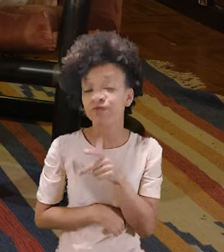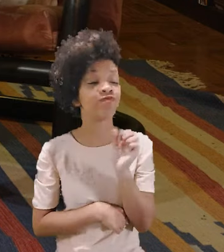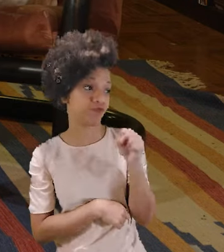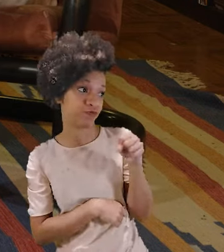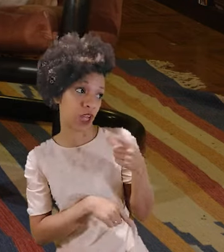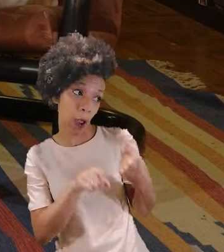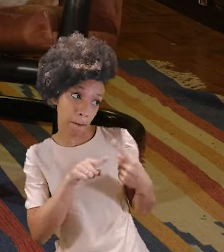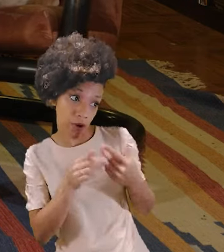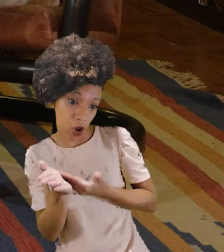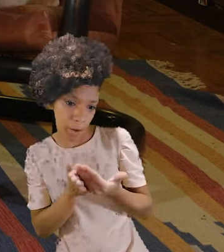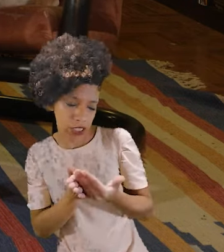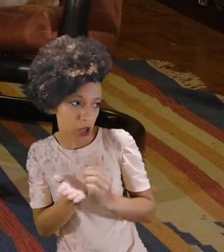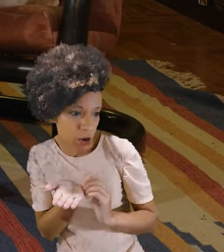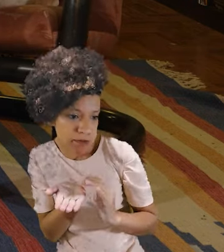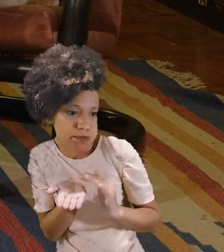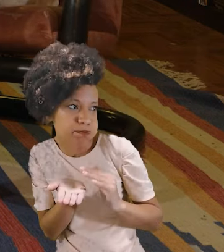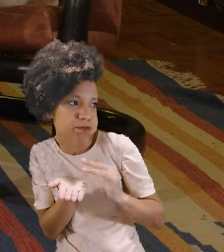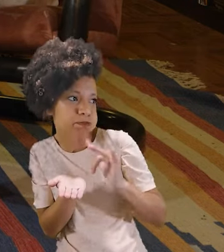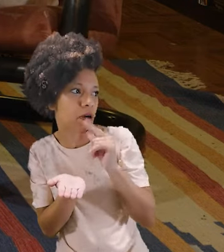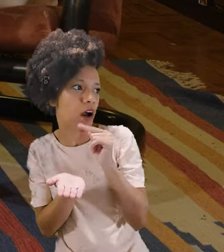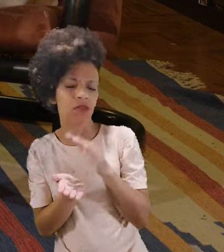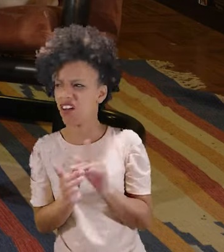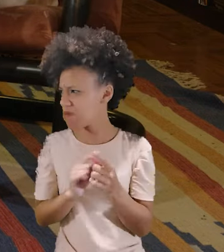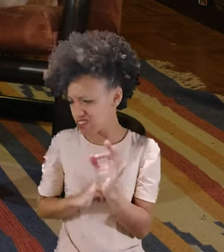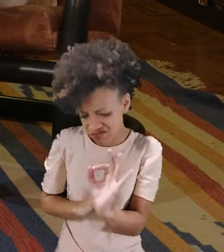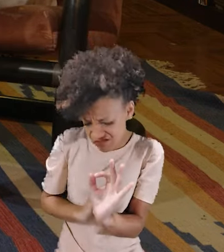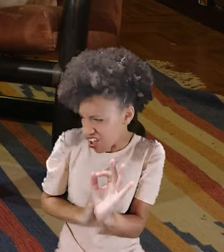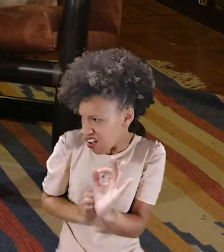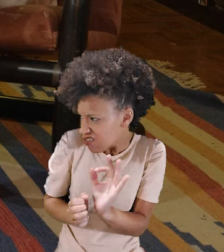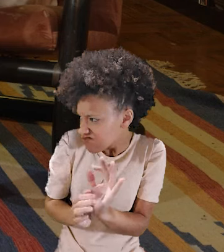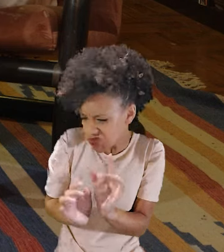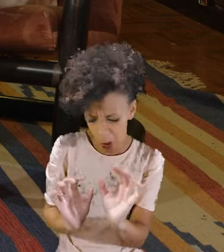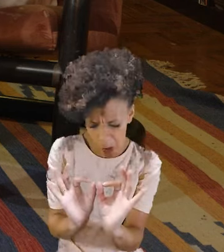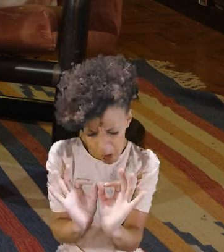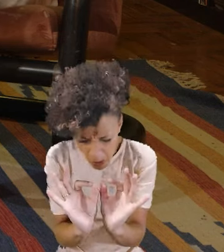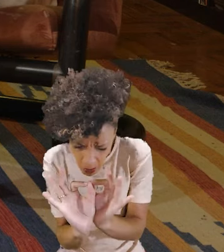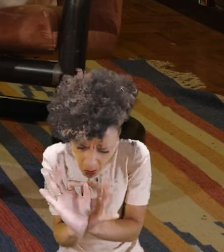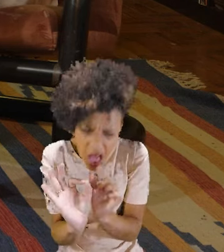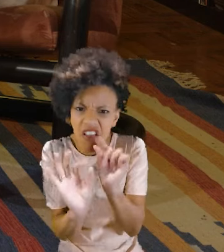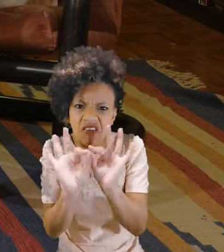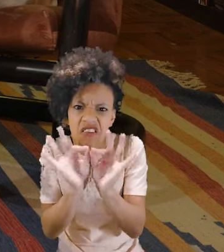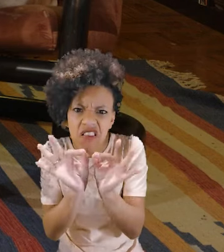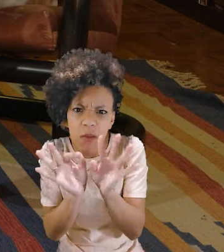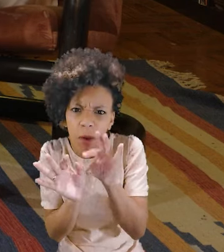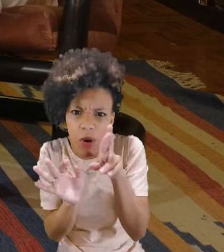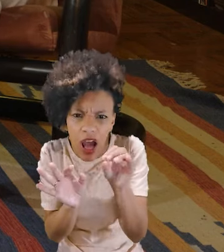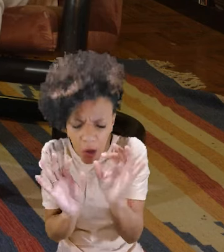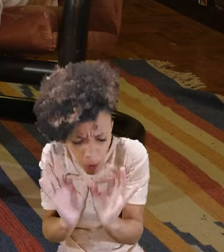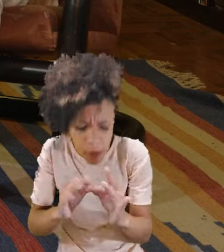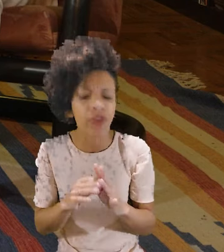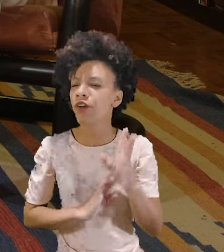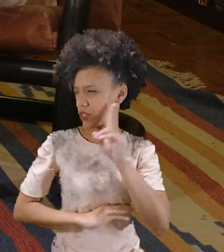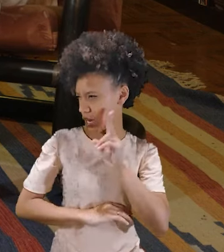exatamente Por que começa a entrar água não vazam porram absurda mas é um buraquinho Pois é mas a pressão da água vai fazer mais força e trouxe